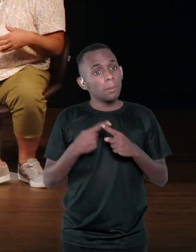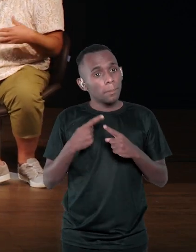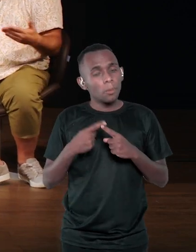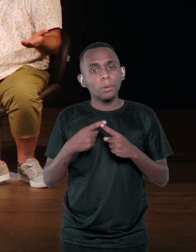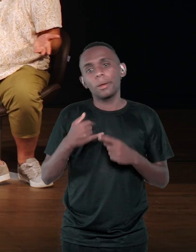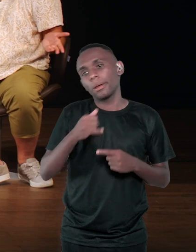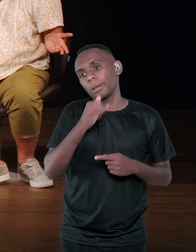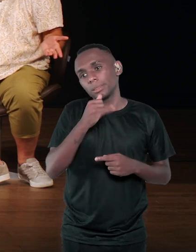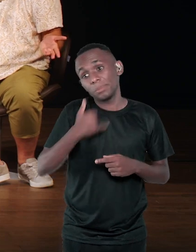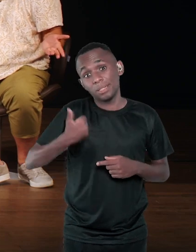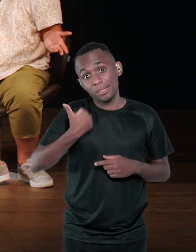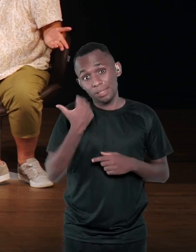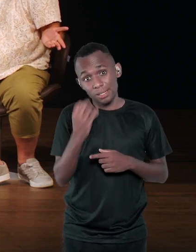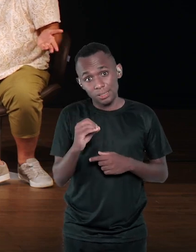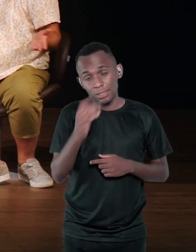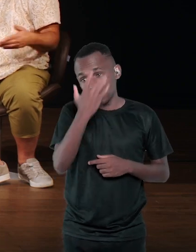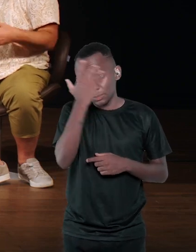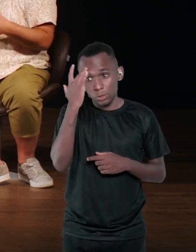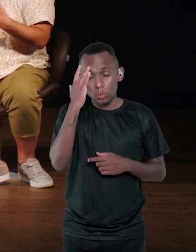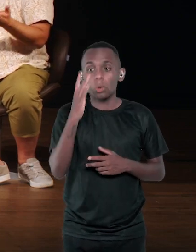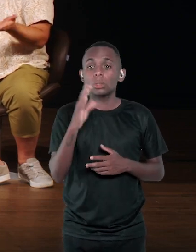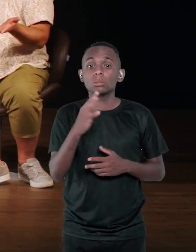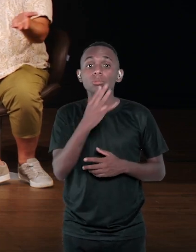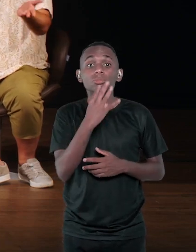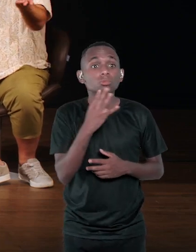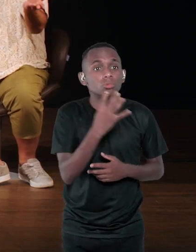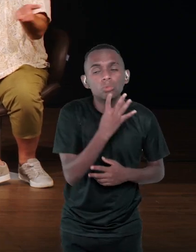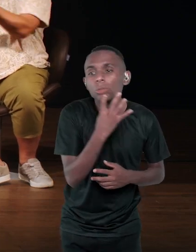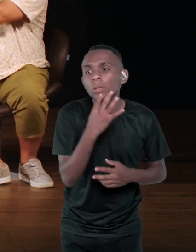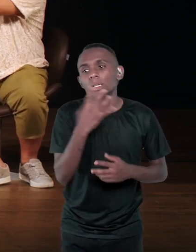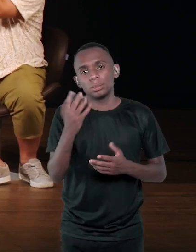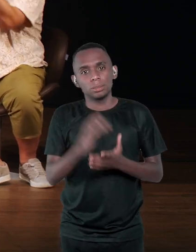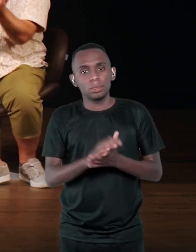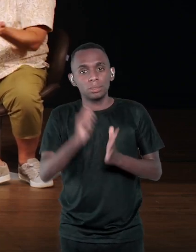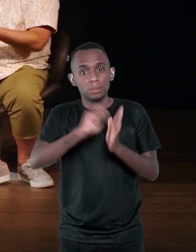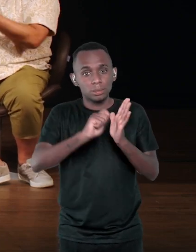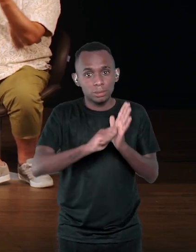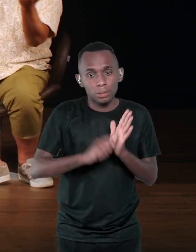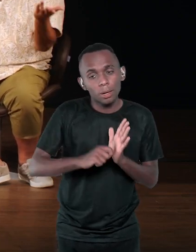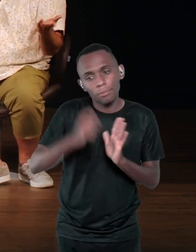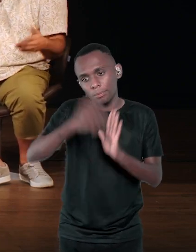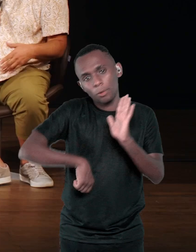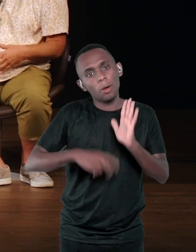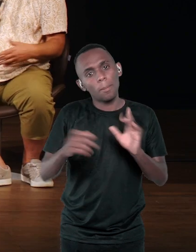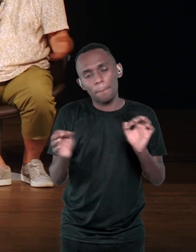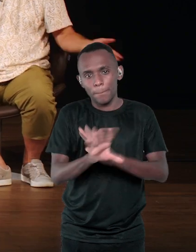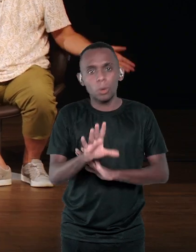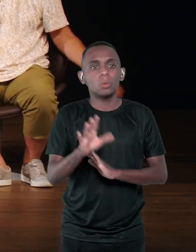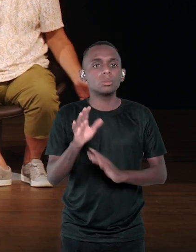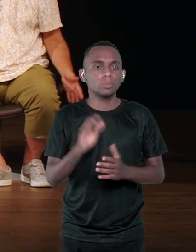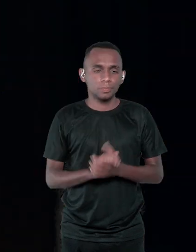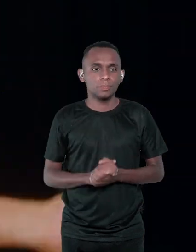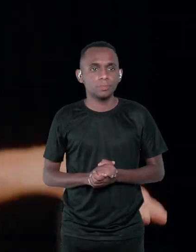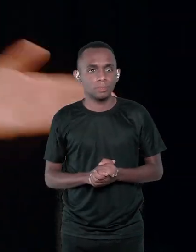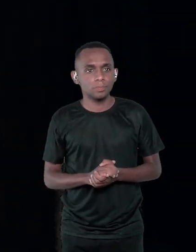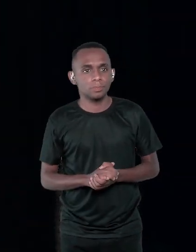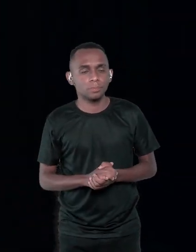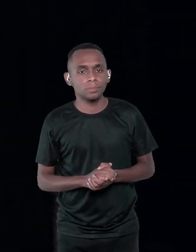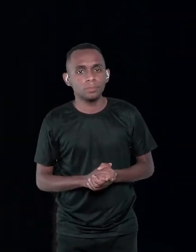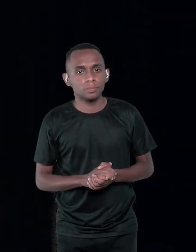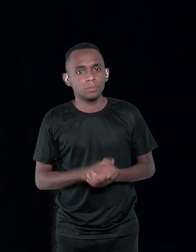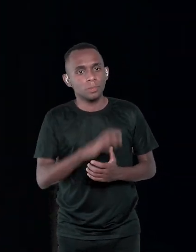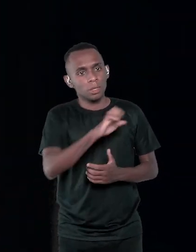ter 60 anos é que as pessoas começam a morrer. E aí você escreve, faz obituário aí, né? Então, de